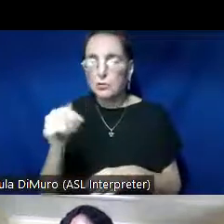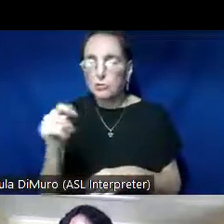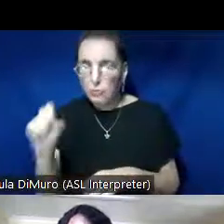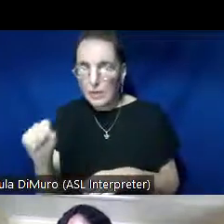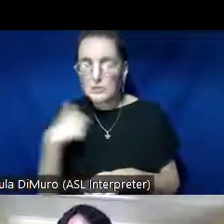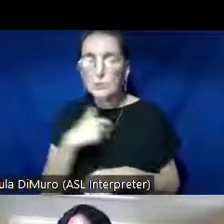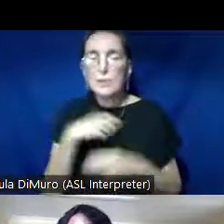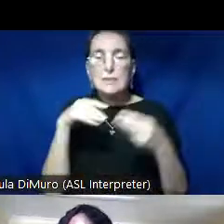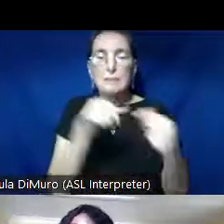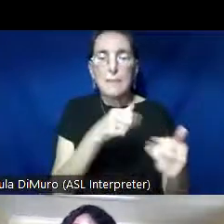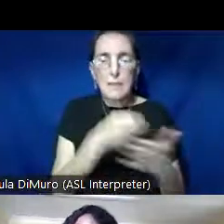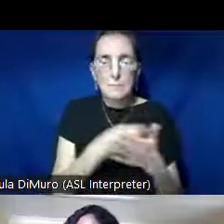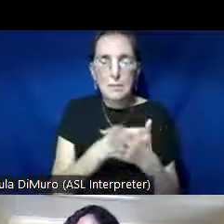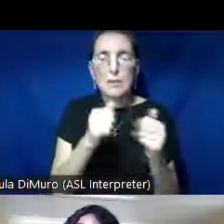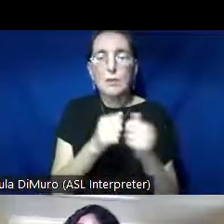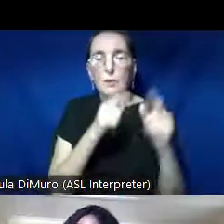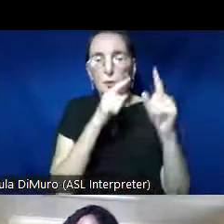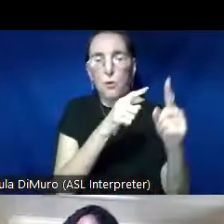grande.